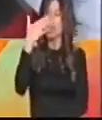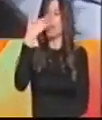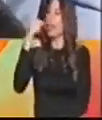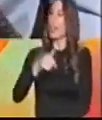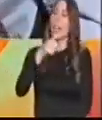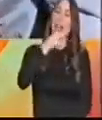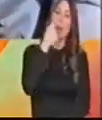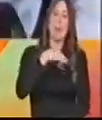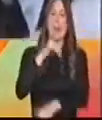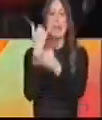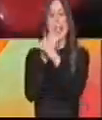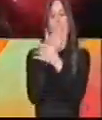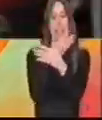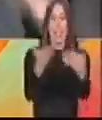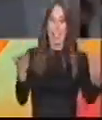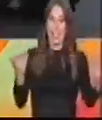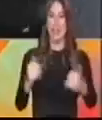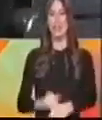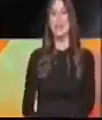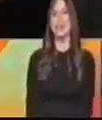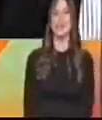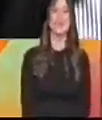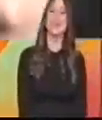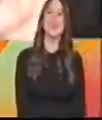a Praça da Alegria.